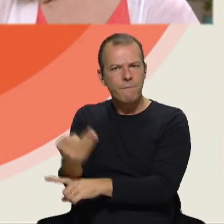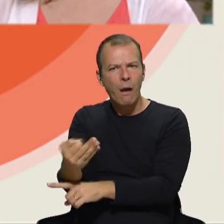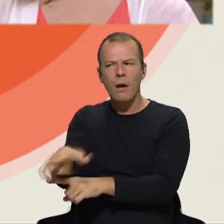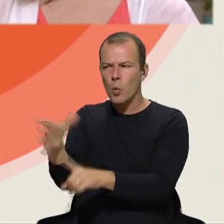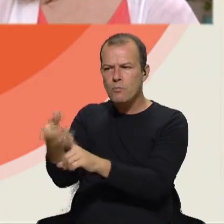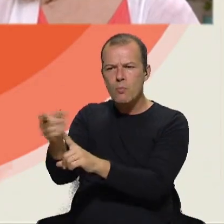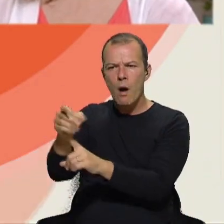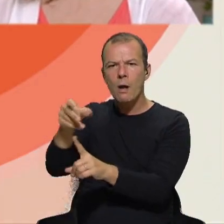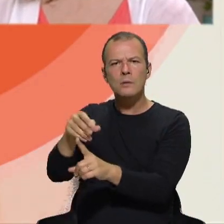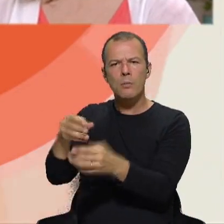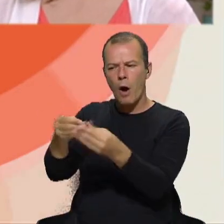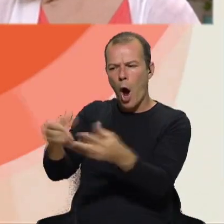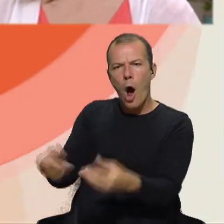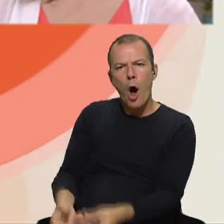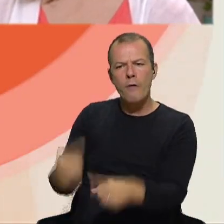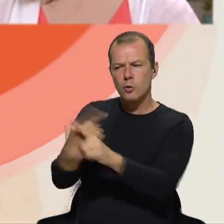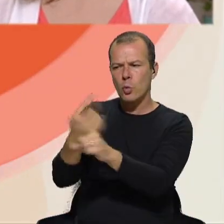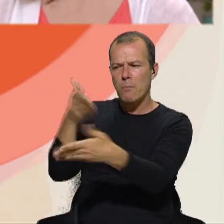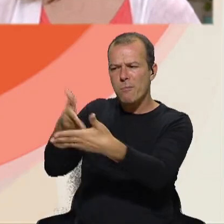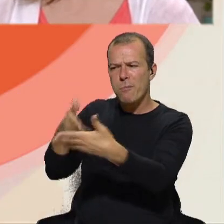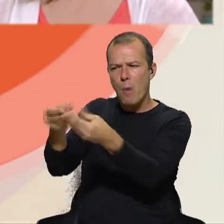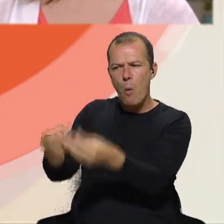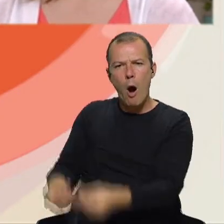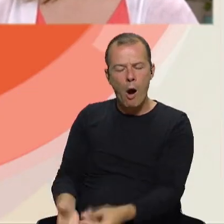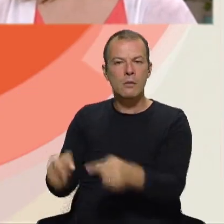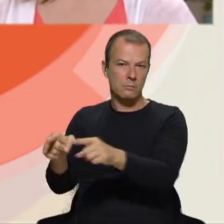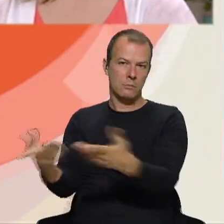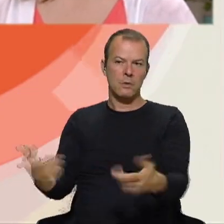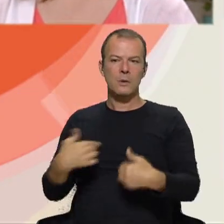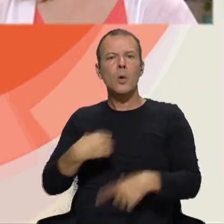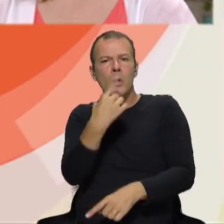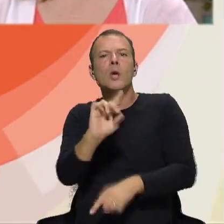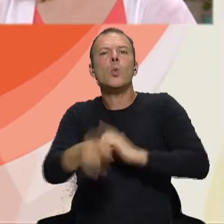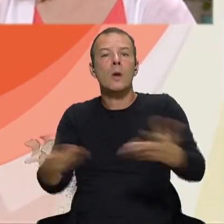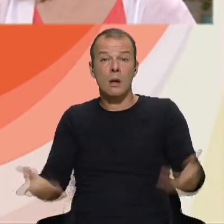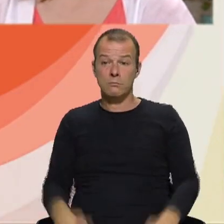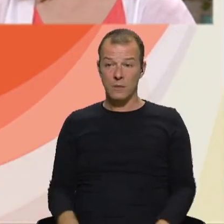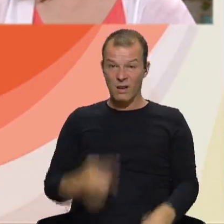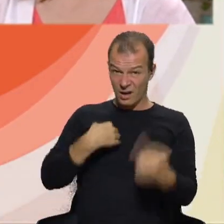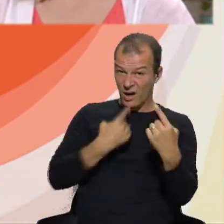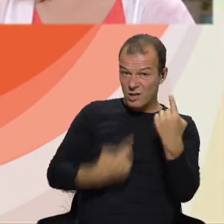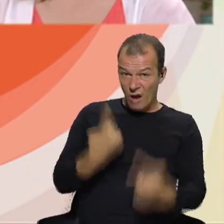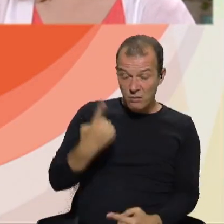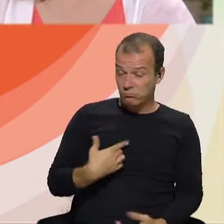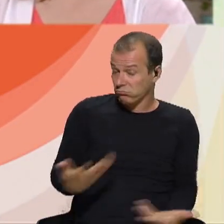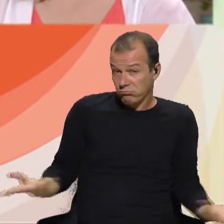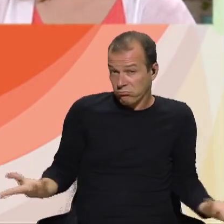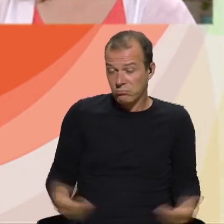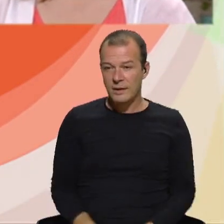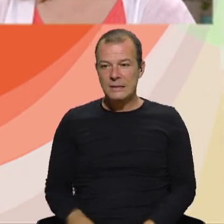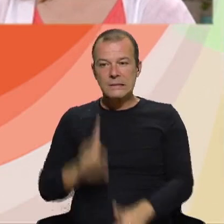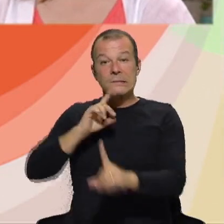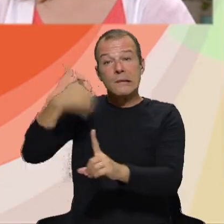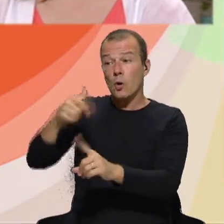consegue driblar seja o que for, que seja o obstáculo que apareça, o que é que eu vou dizer? Vou me queixar do quê? Tem que ser uma inspiração